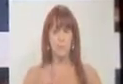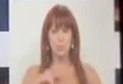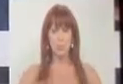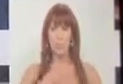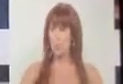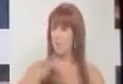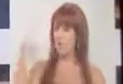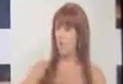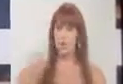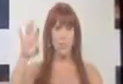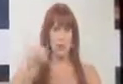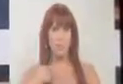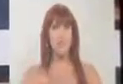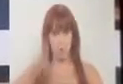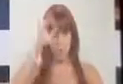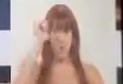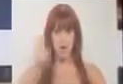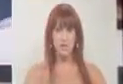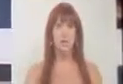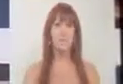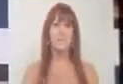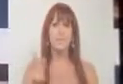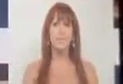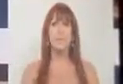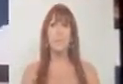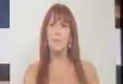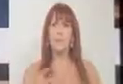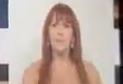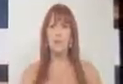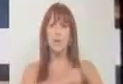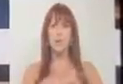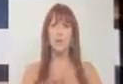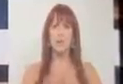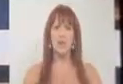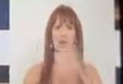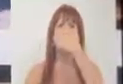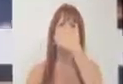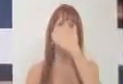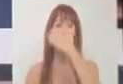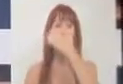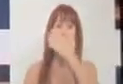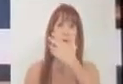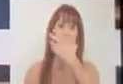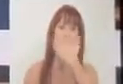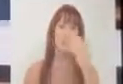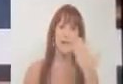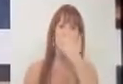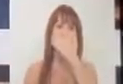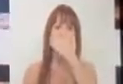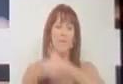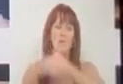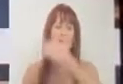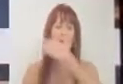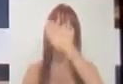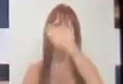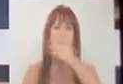a confiança no Partido Socialista para governar, fará uma verdadeira reforma do poder local que é necessária, mas será com os